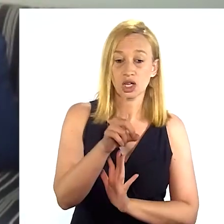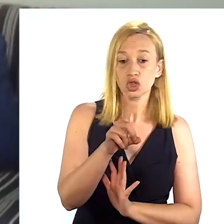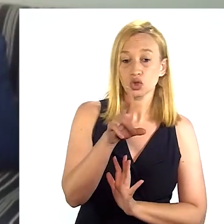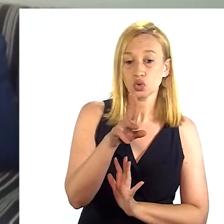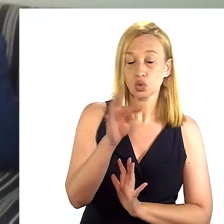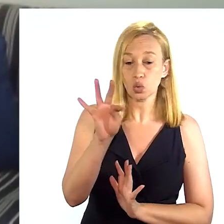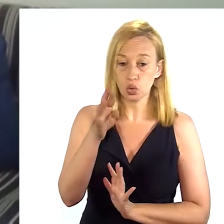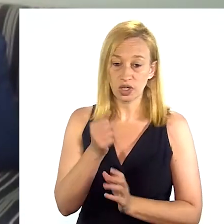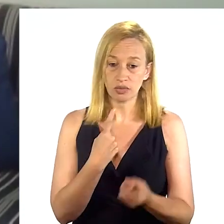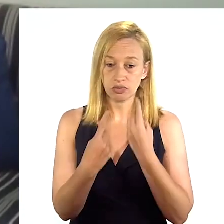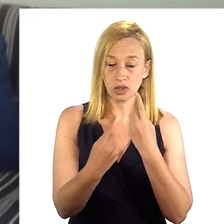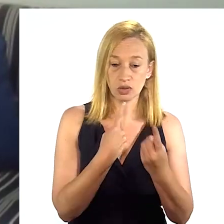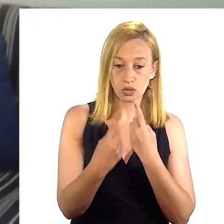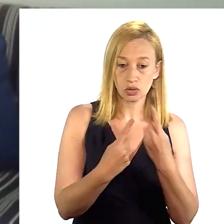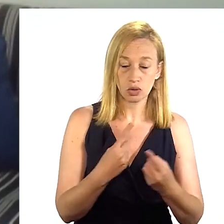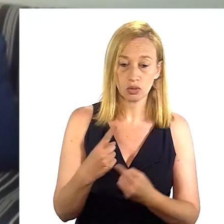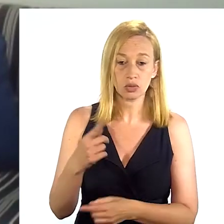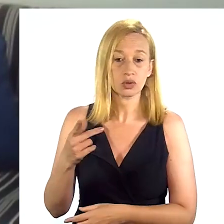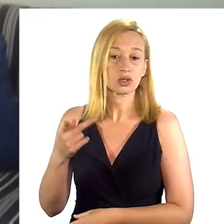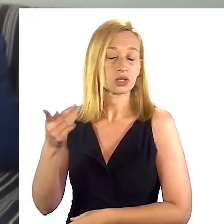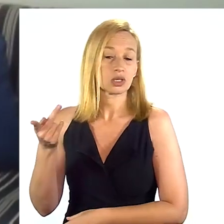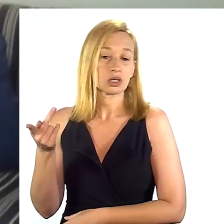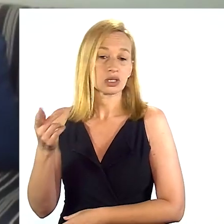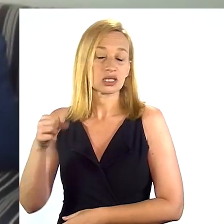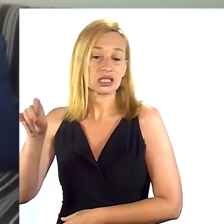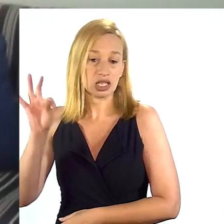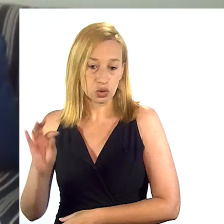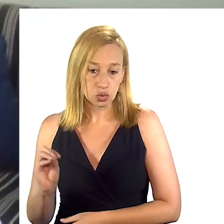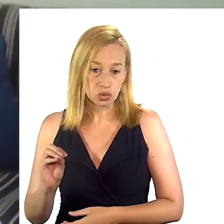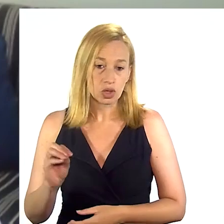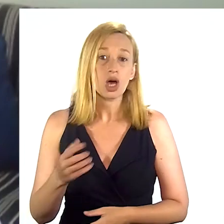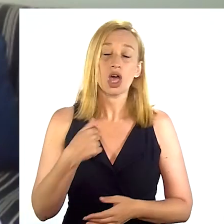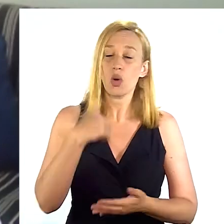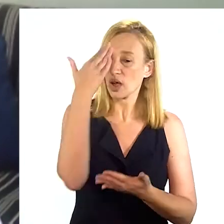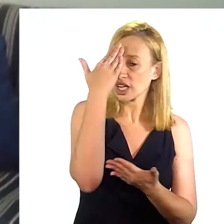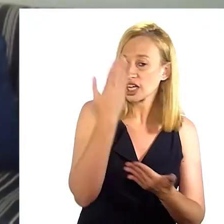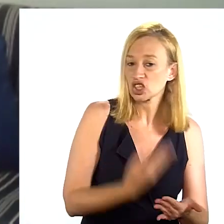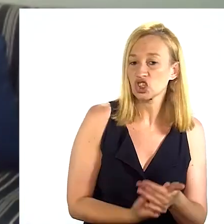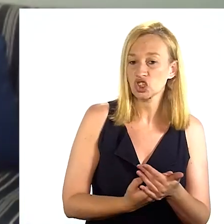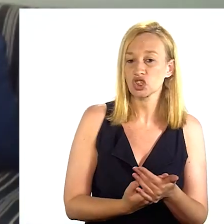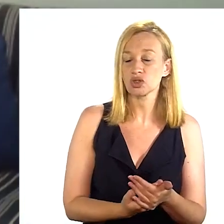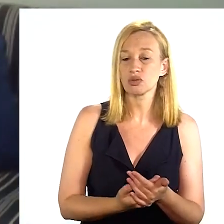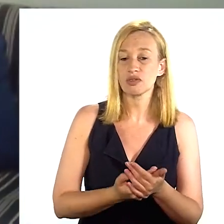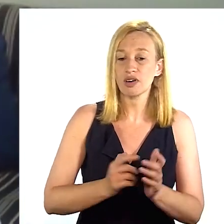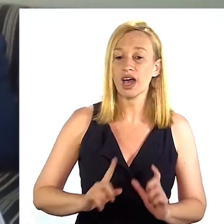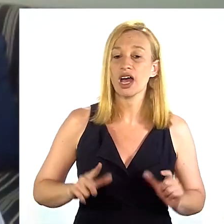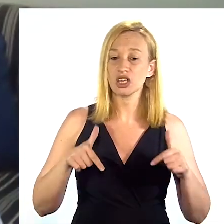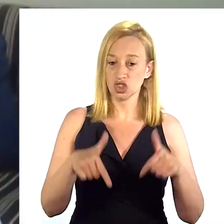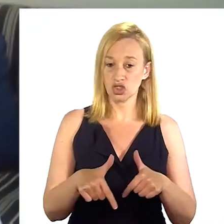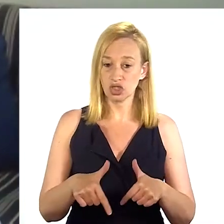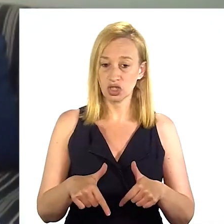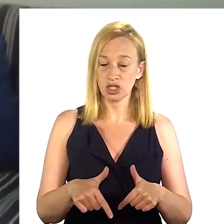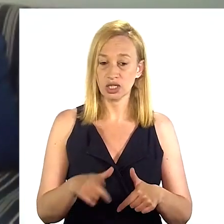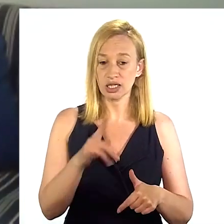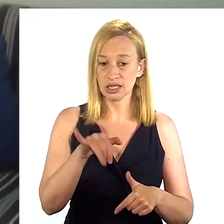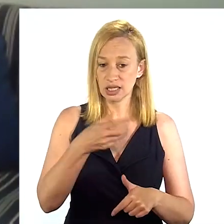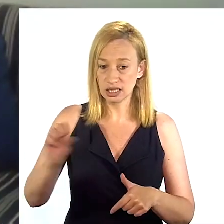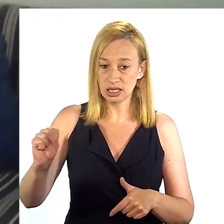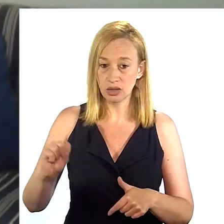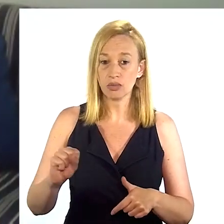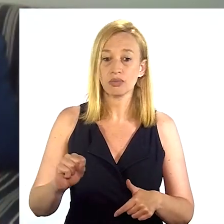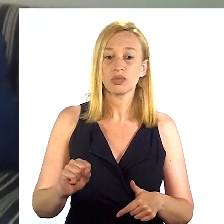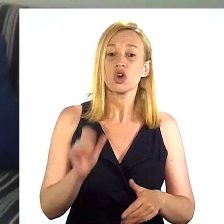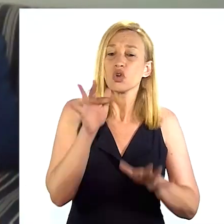Santos. E essa concessão, eu acredito que ela vai ser lançada a